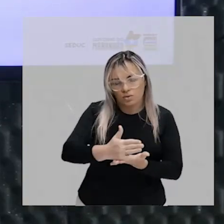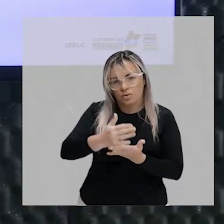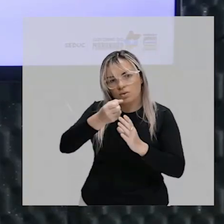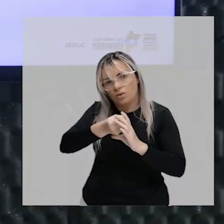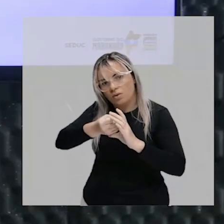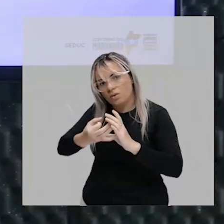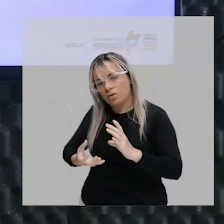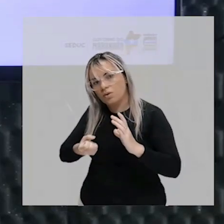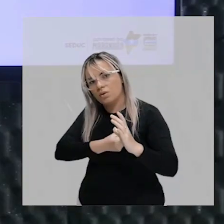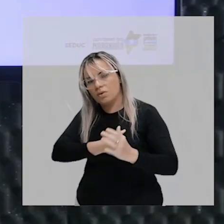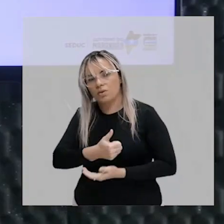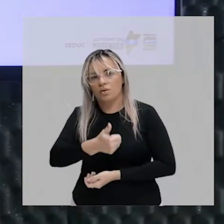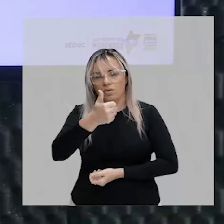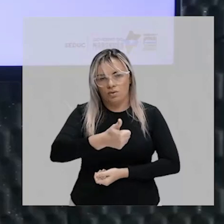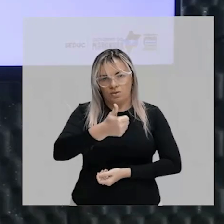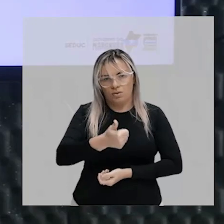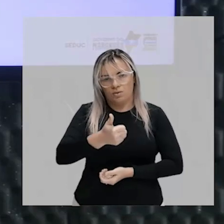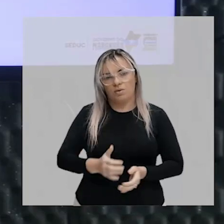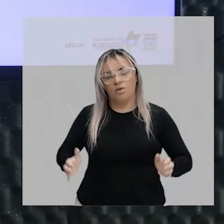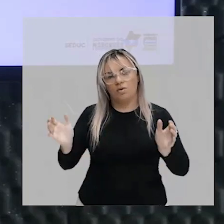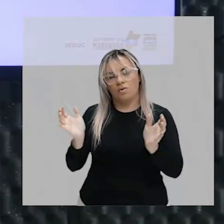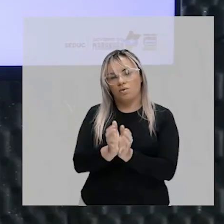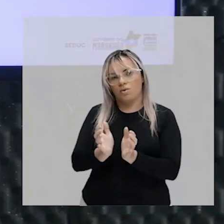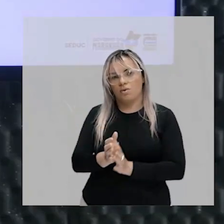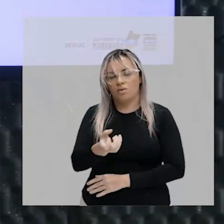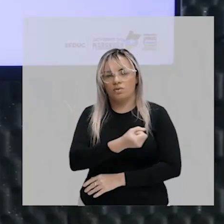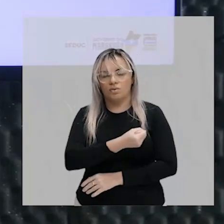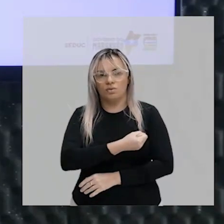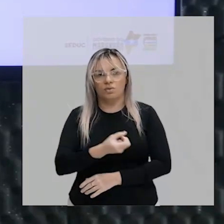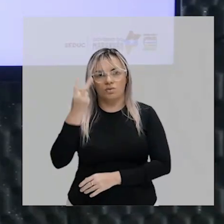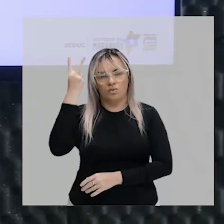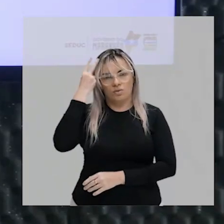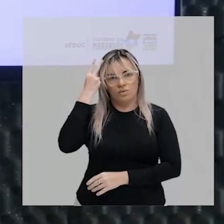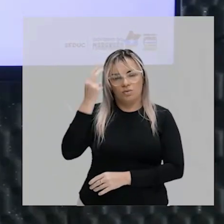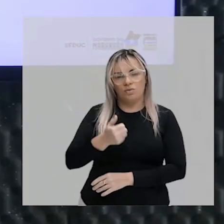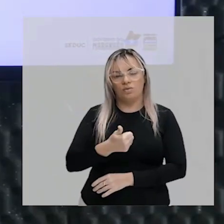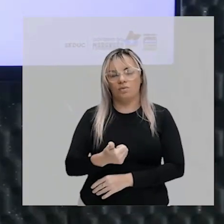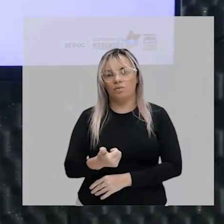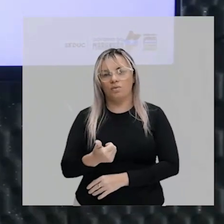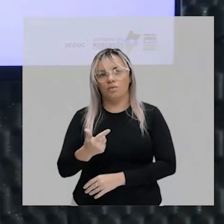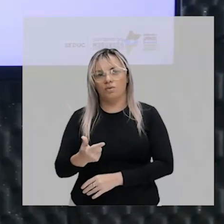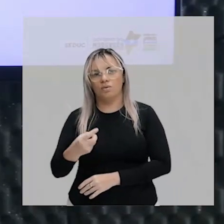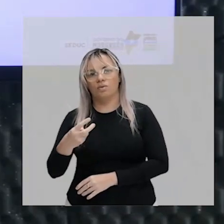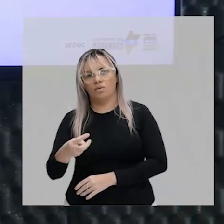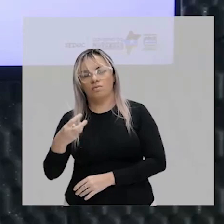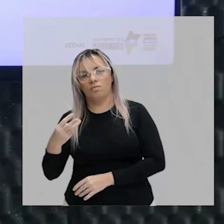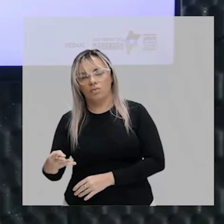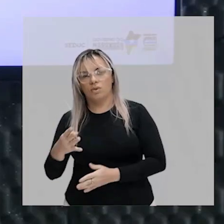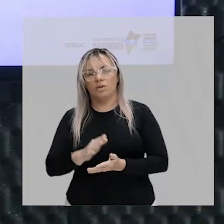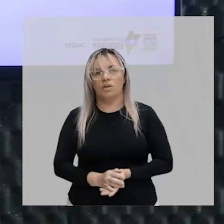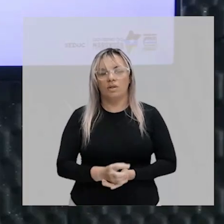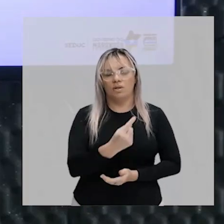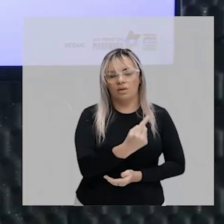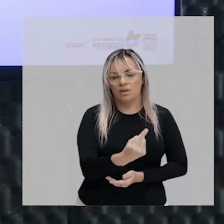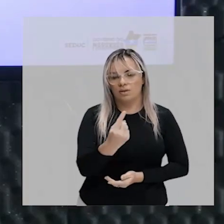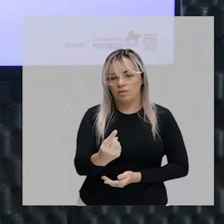o primeiro deles é o conjunto dos números naturais e a cada conjunto que nós formos fazer o estudo Nós